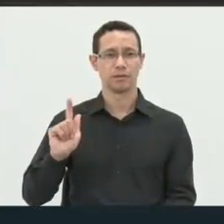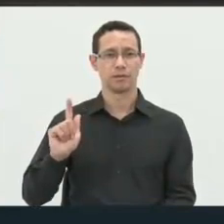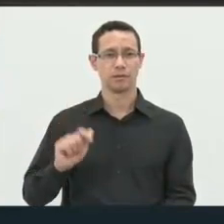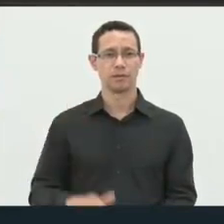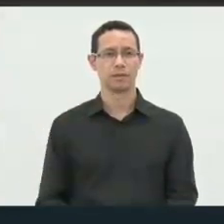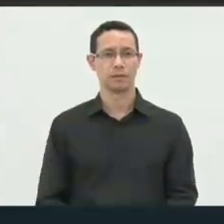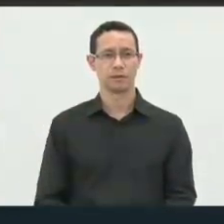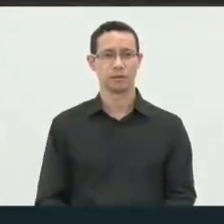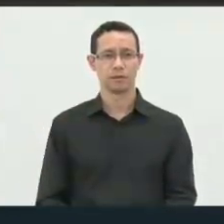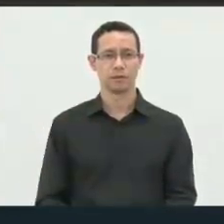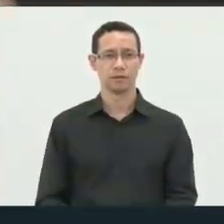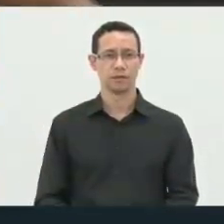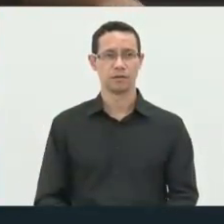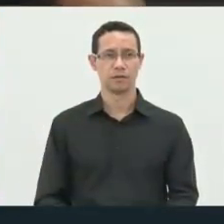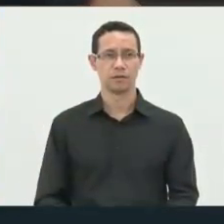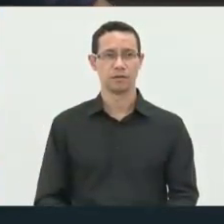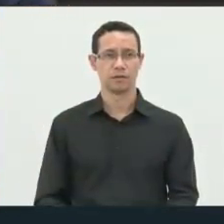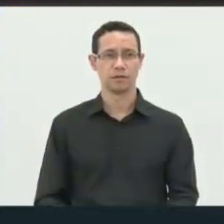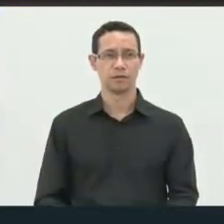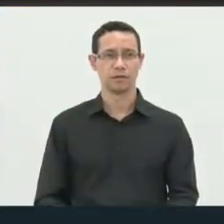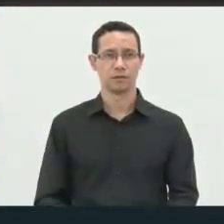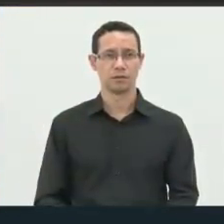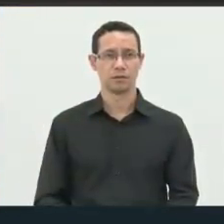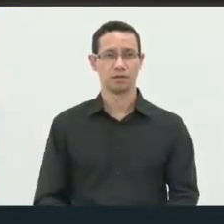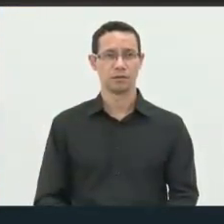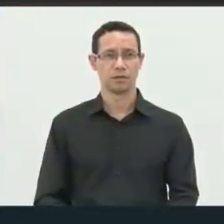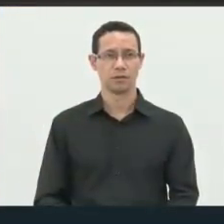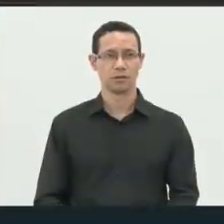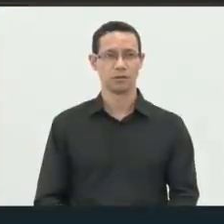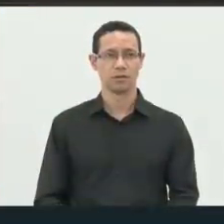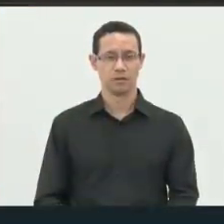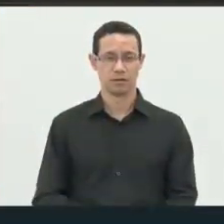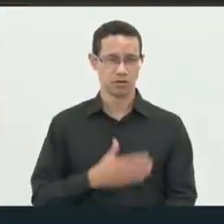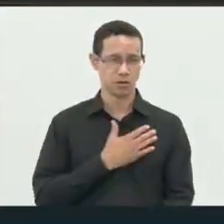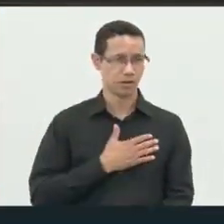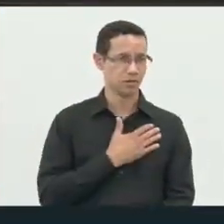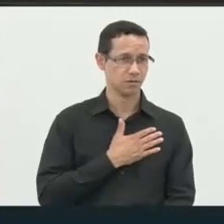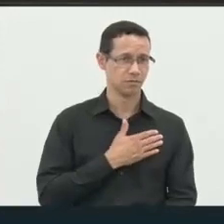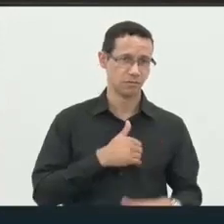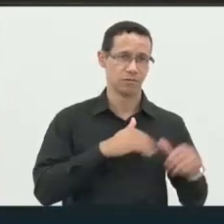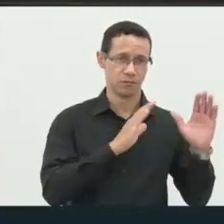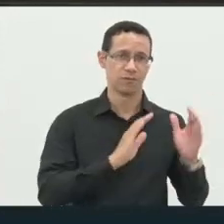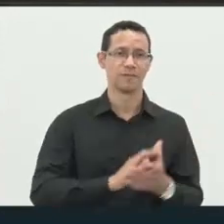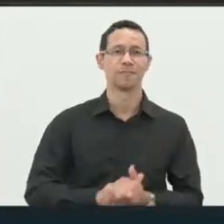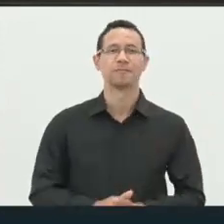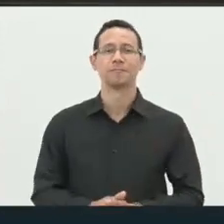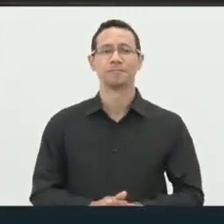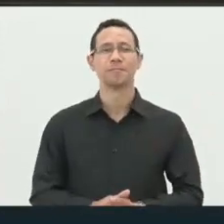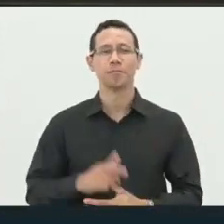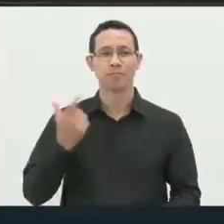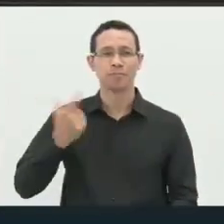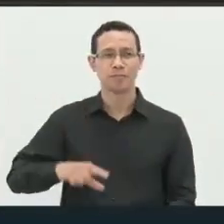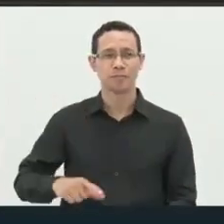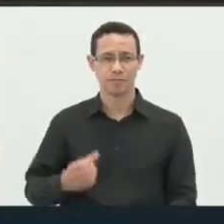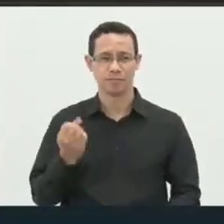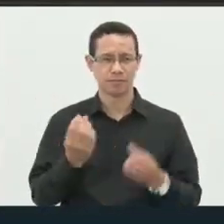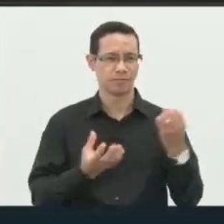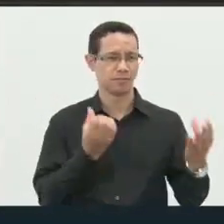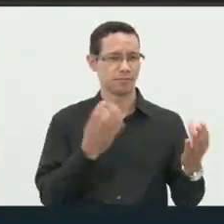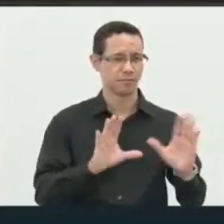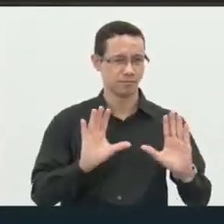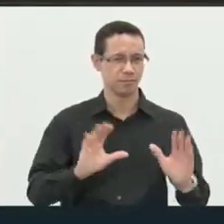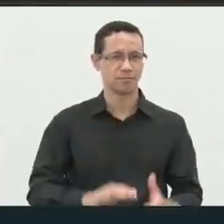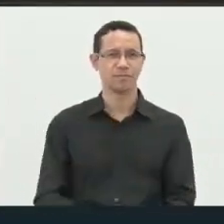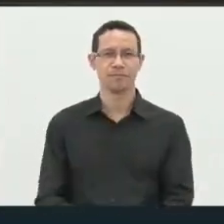é o preferido então leva pronto tá aí tem mais aqui eu vou distribuir